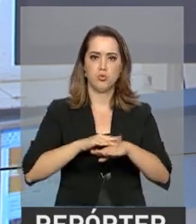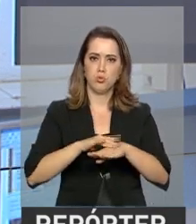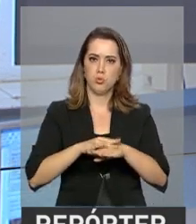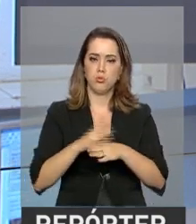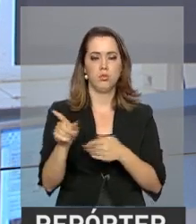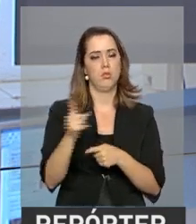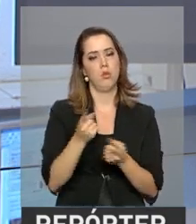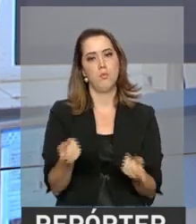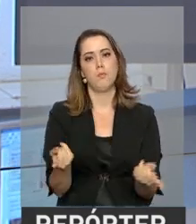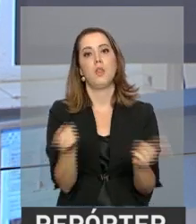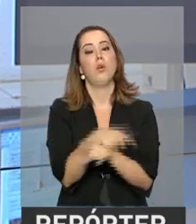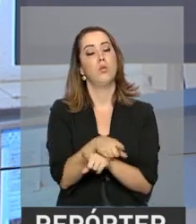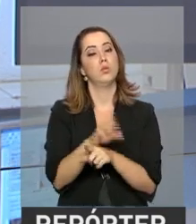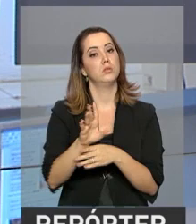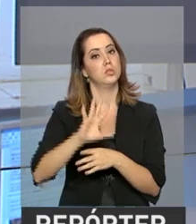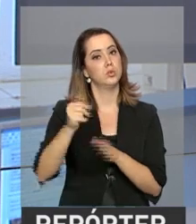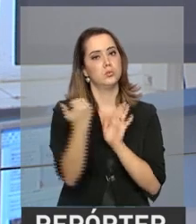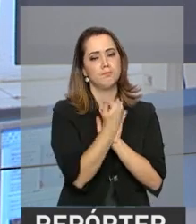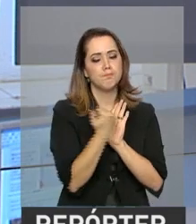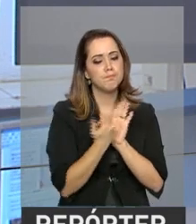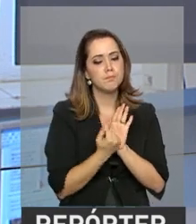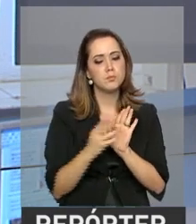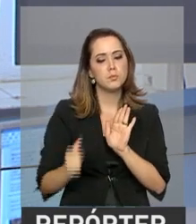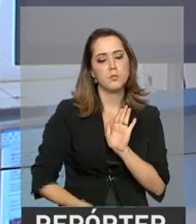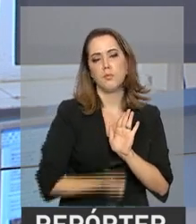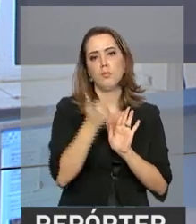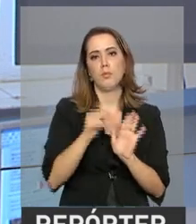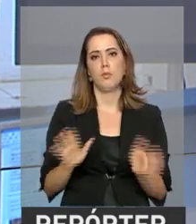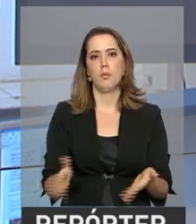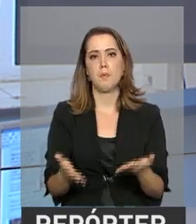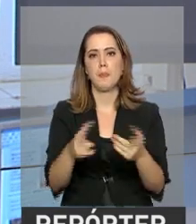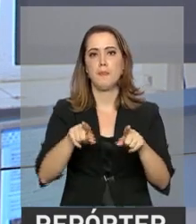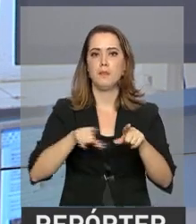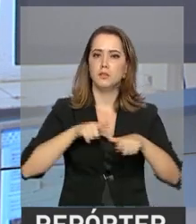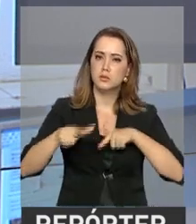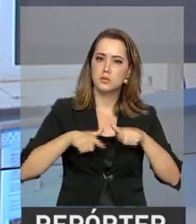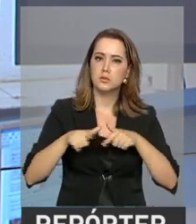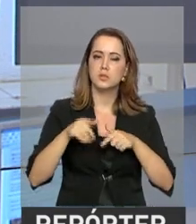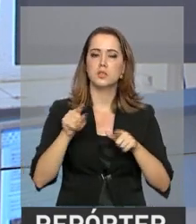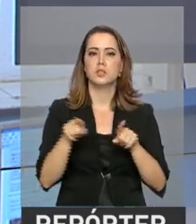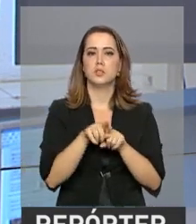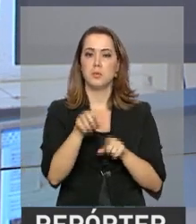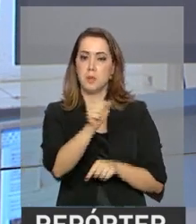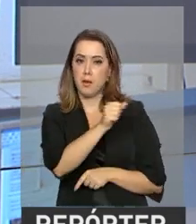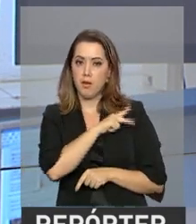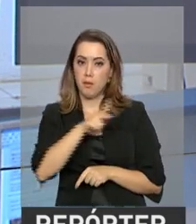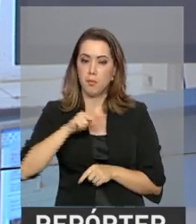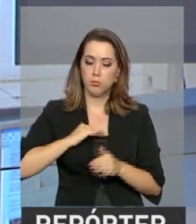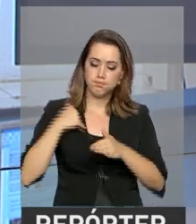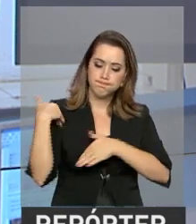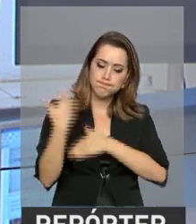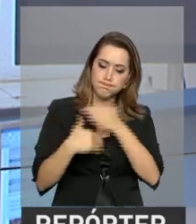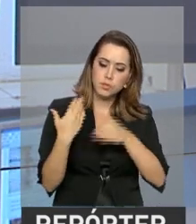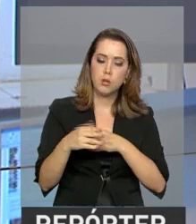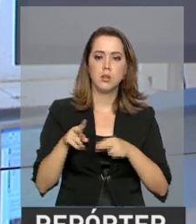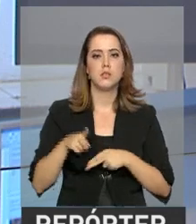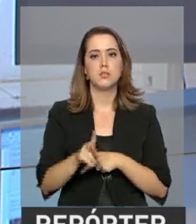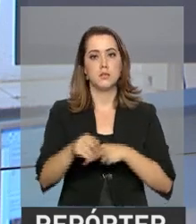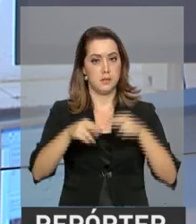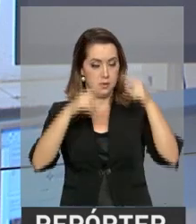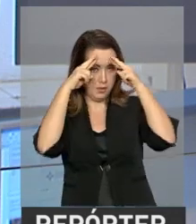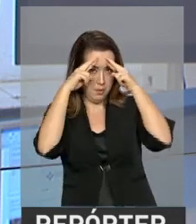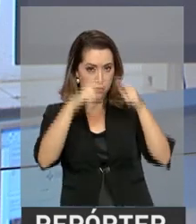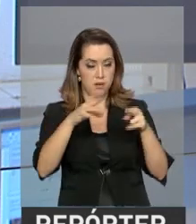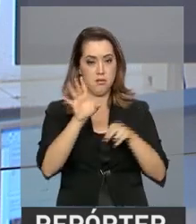propostas do governo são para assegurar a geração de emprego e a viabilidade do sistema previdenciário, sempre respeitando os direitos